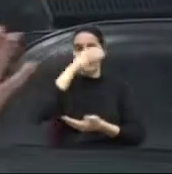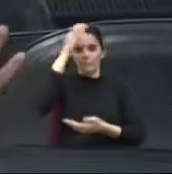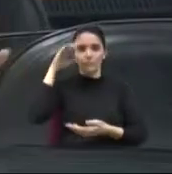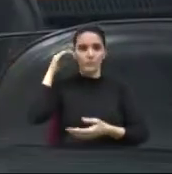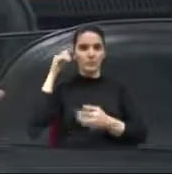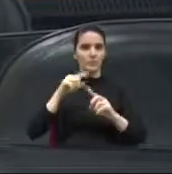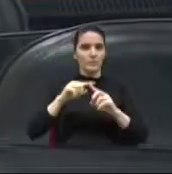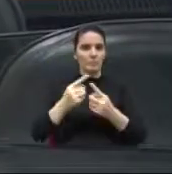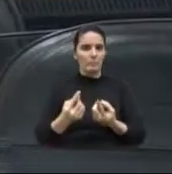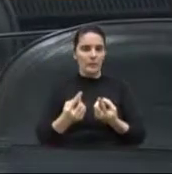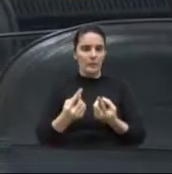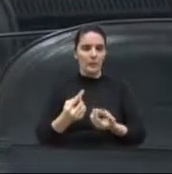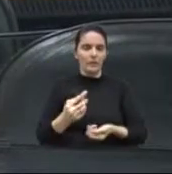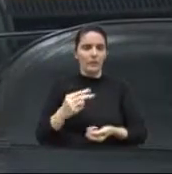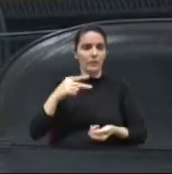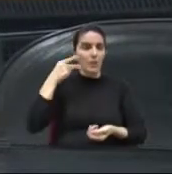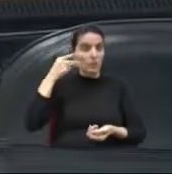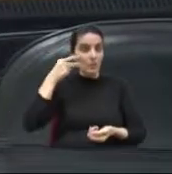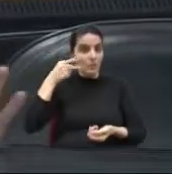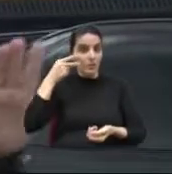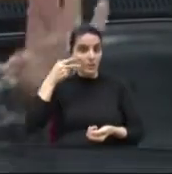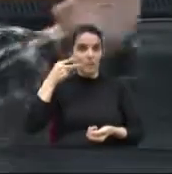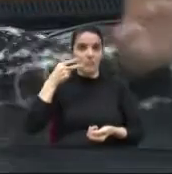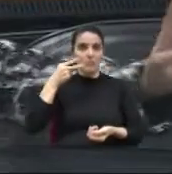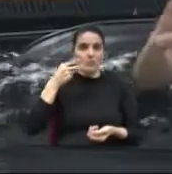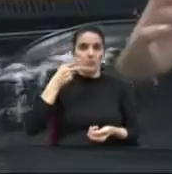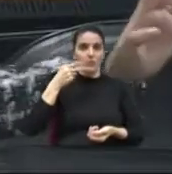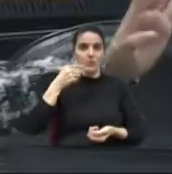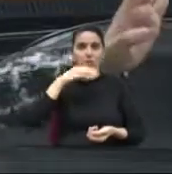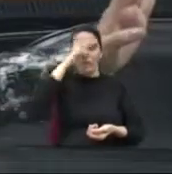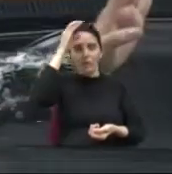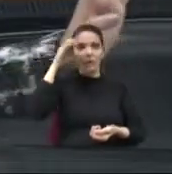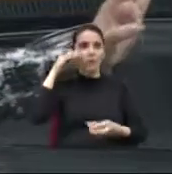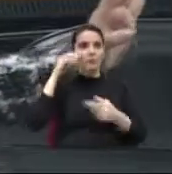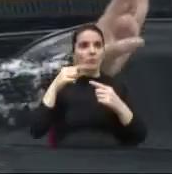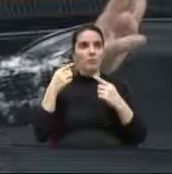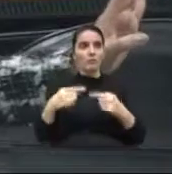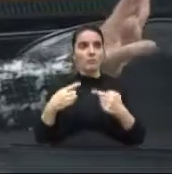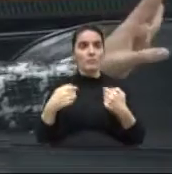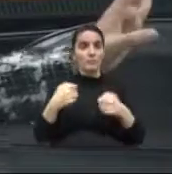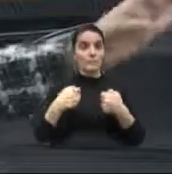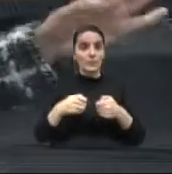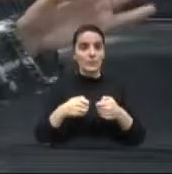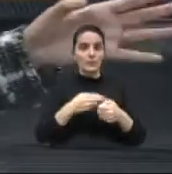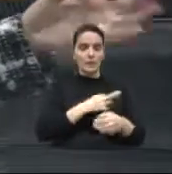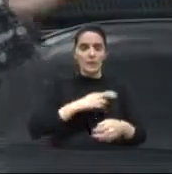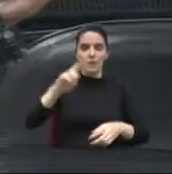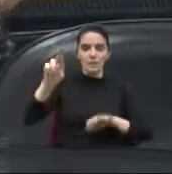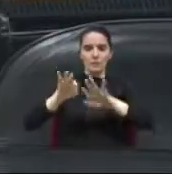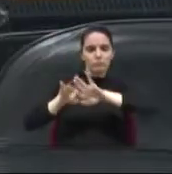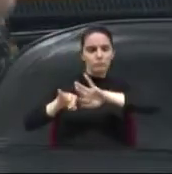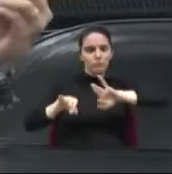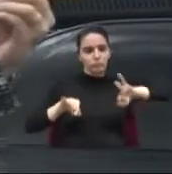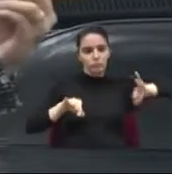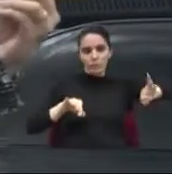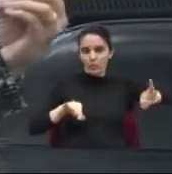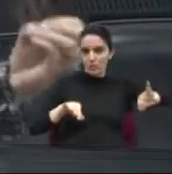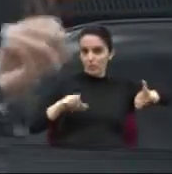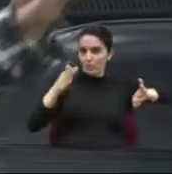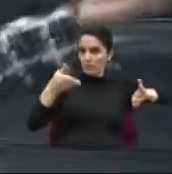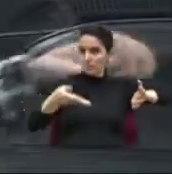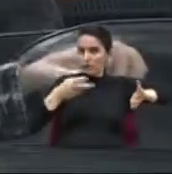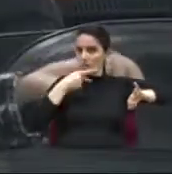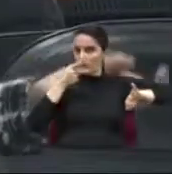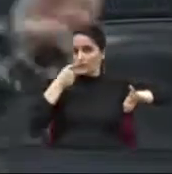quando eu faço essa discussão, eu preciso separar a questão da religiosidade, porque nós estamos falando sobre leis